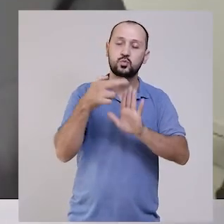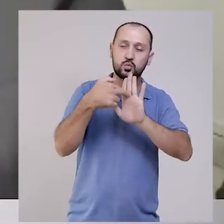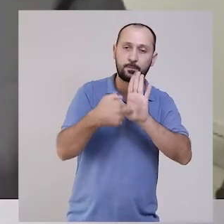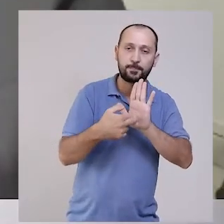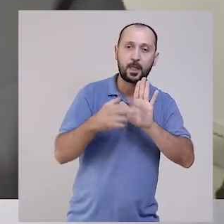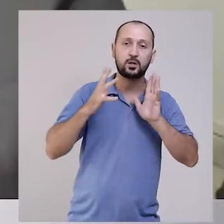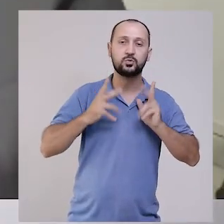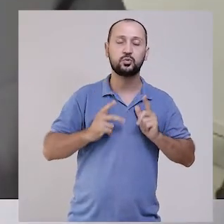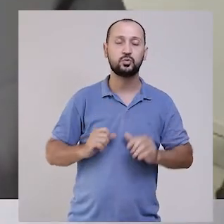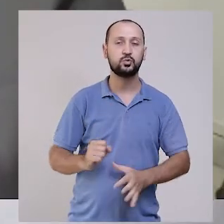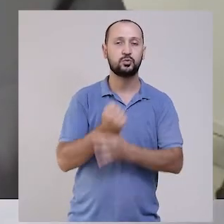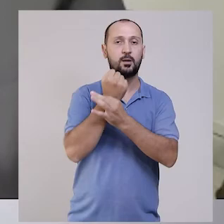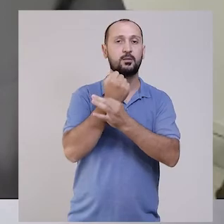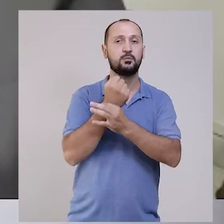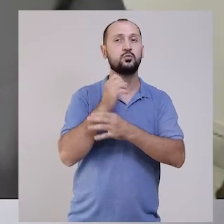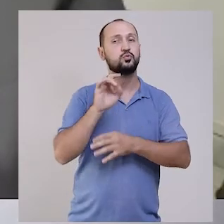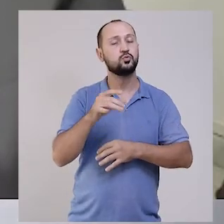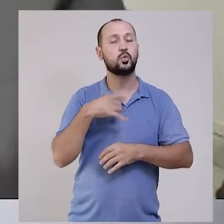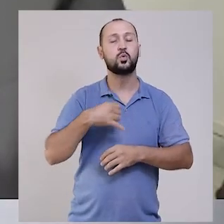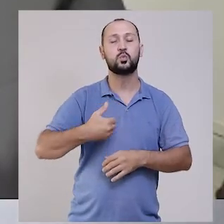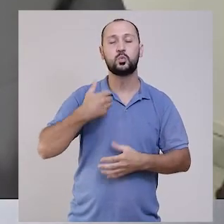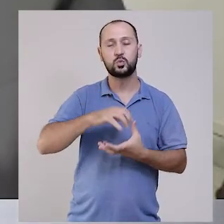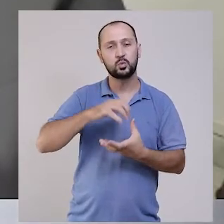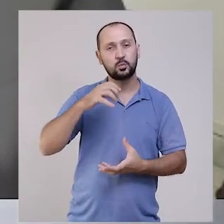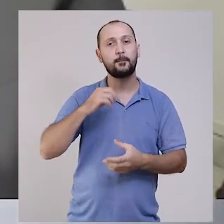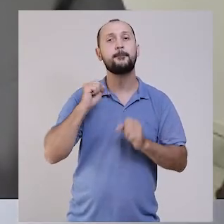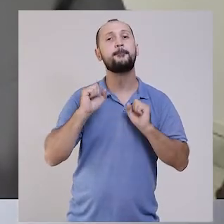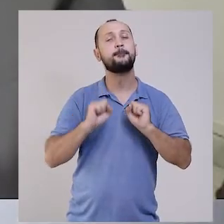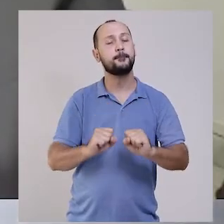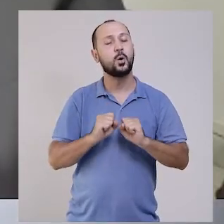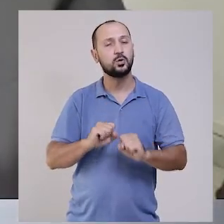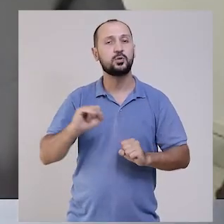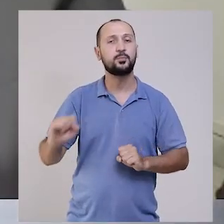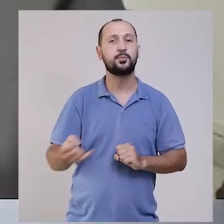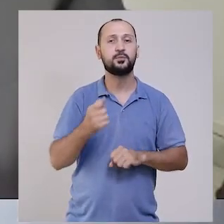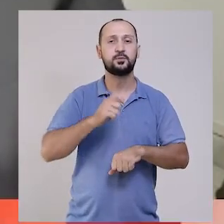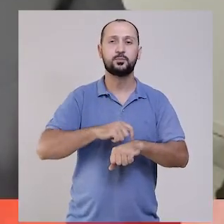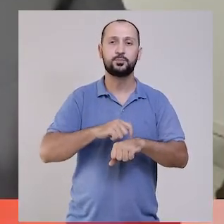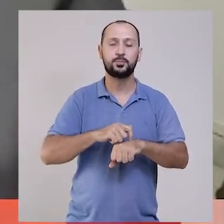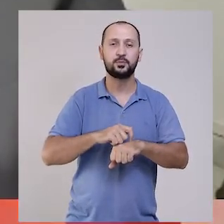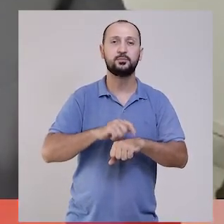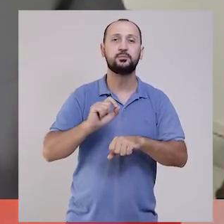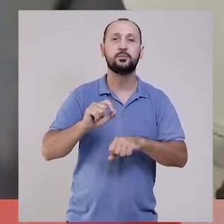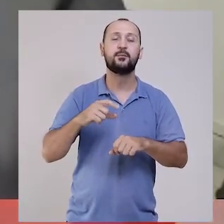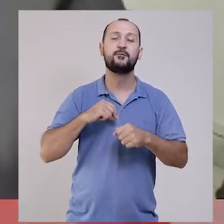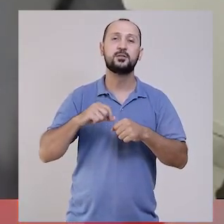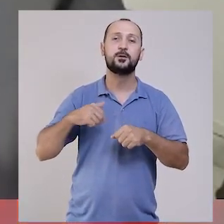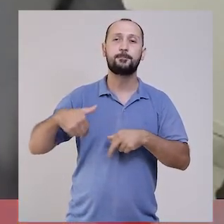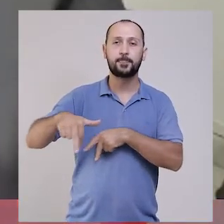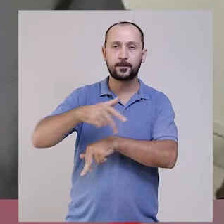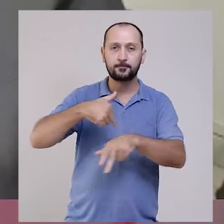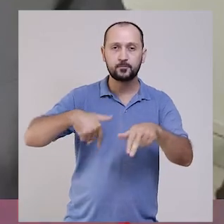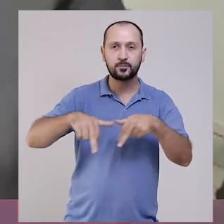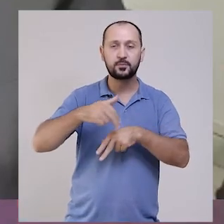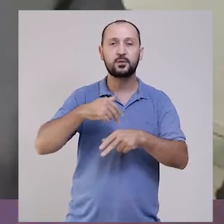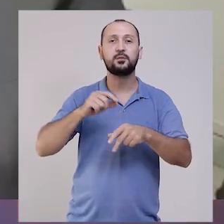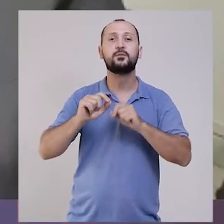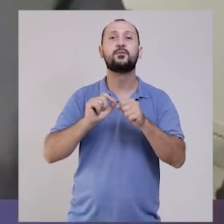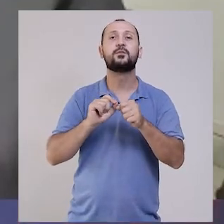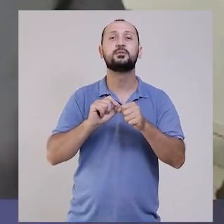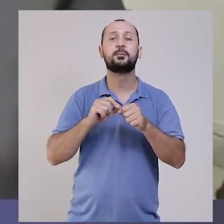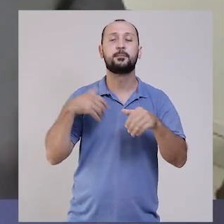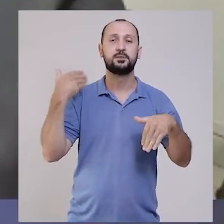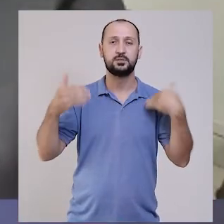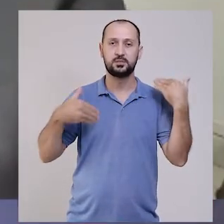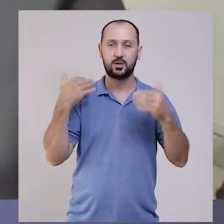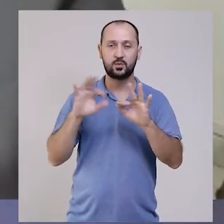idosos, mas toda a população podem aproveitar o espaço ao ar livre para fazer uma caminhada, um exercício e passear com a família. Se